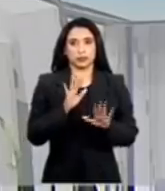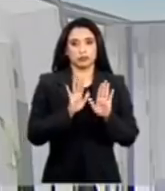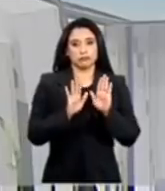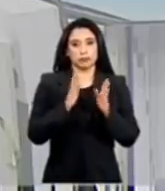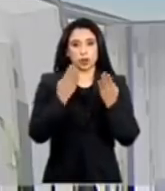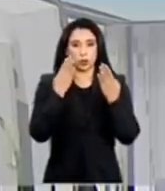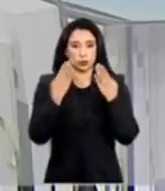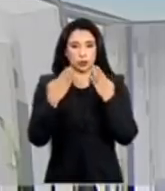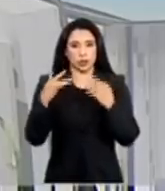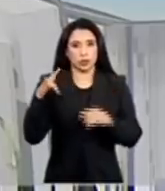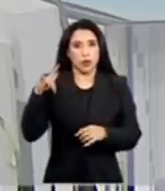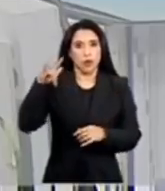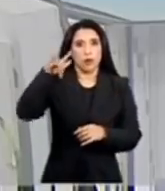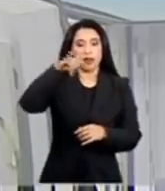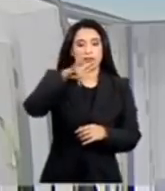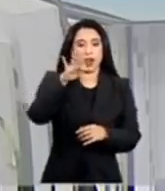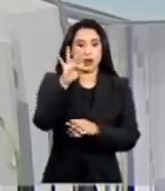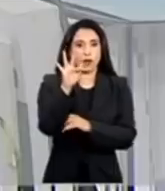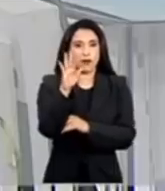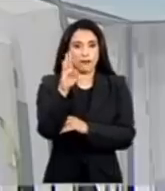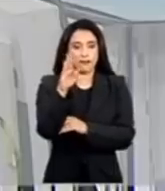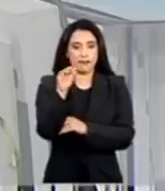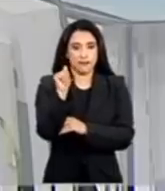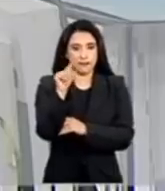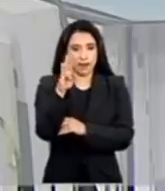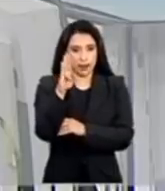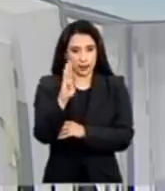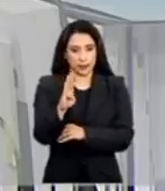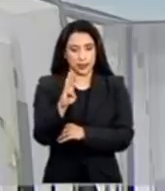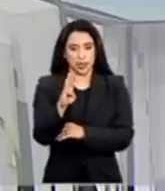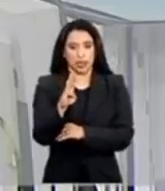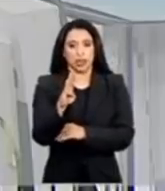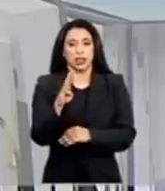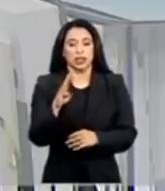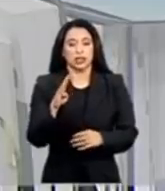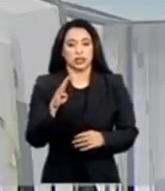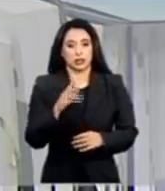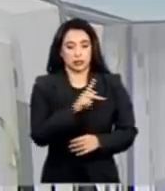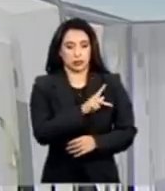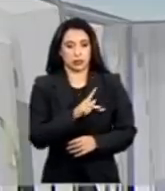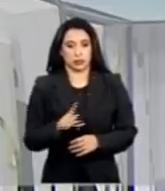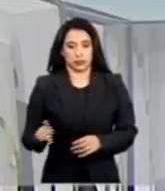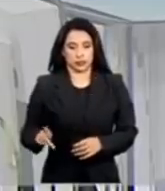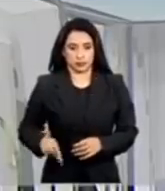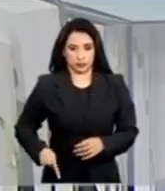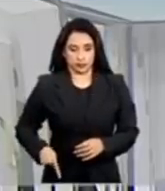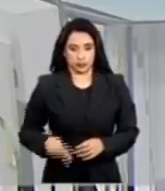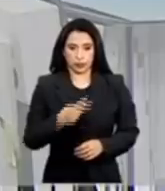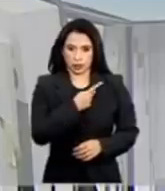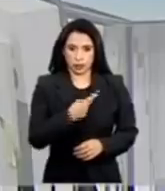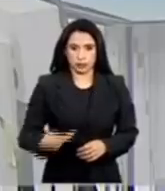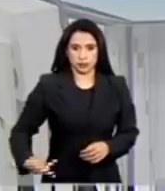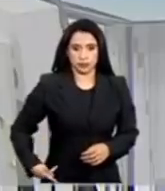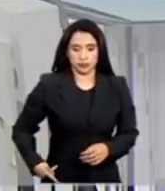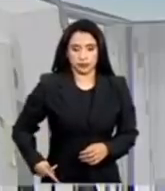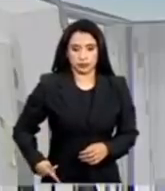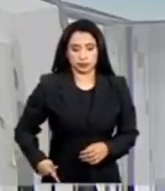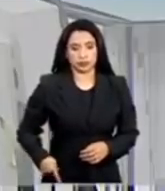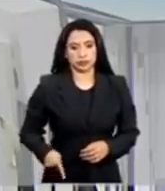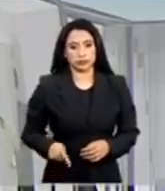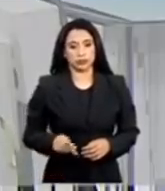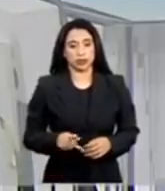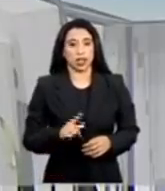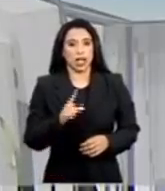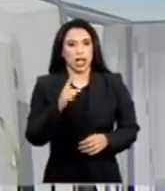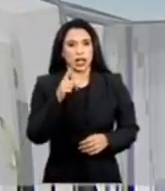um avião militar que serve à presidência da República e em cujo interior é apreendida uma